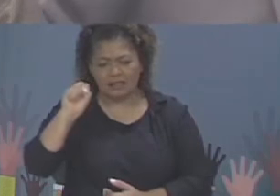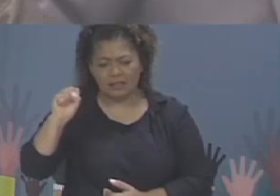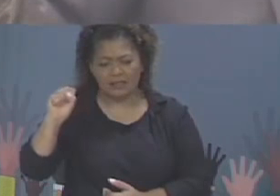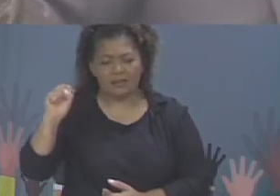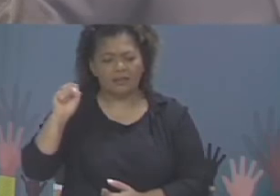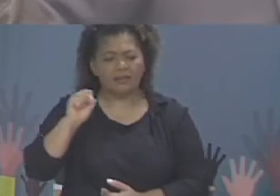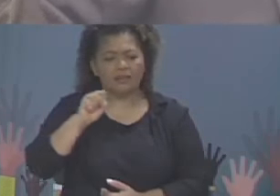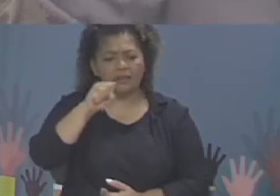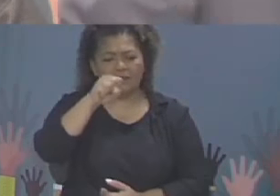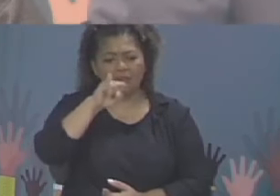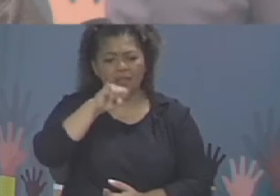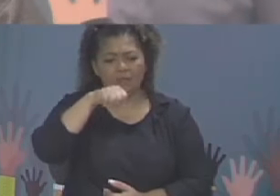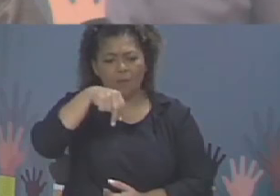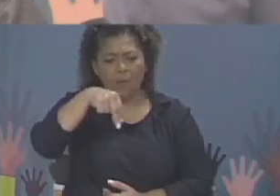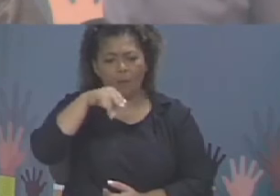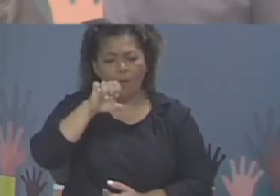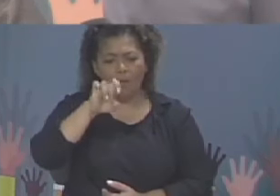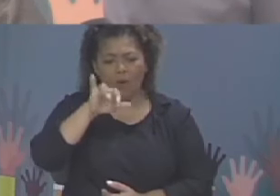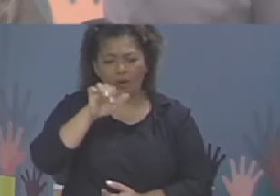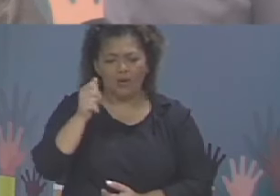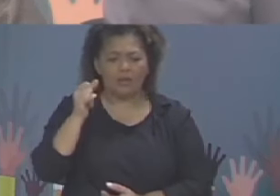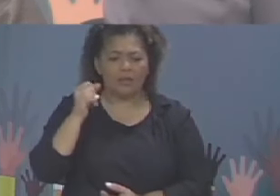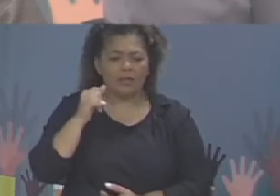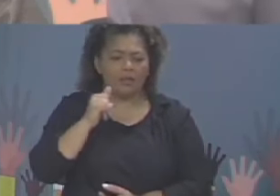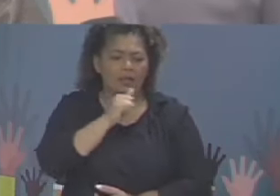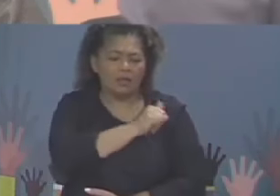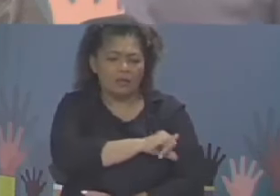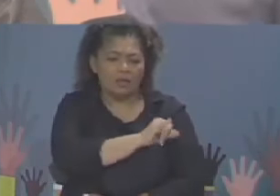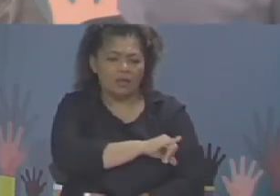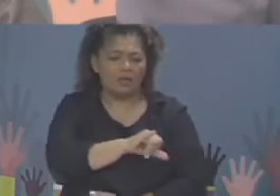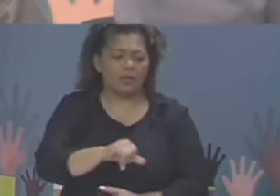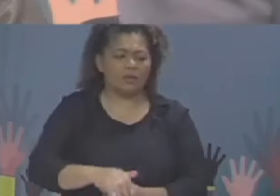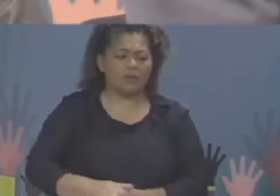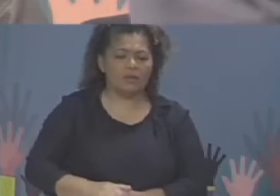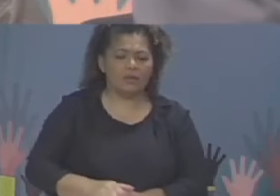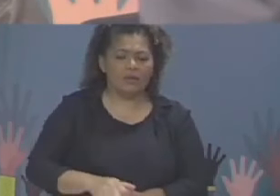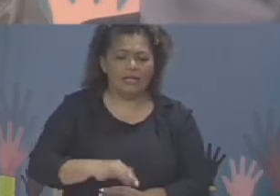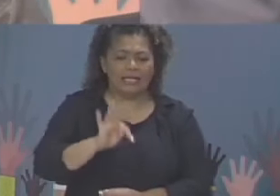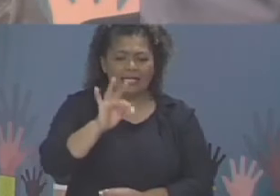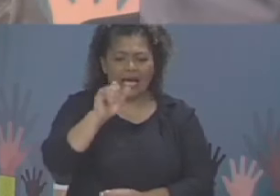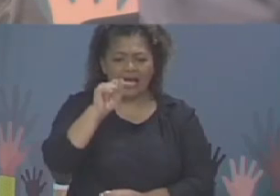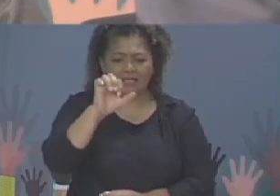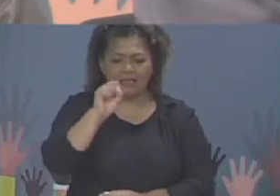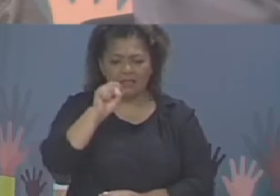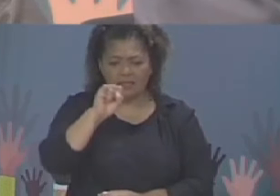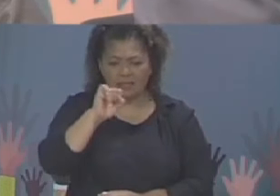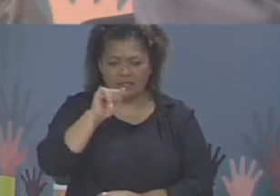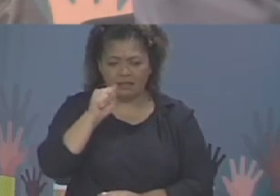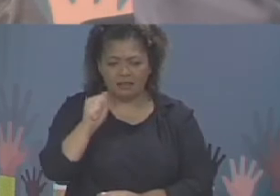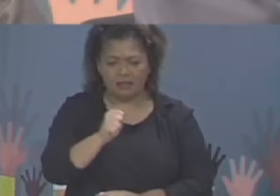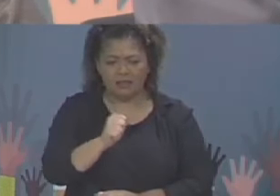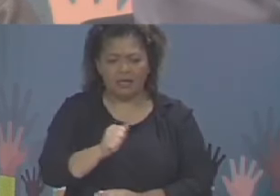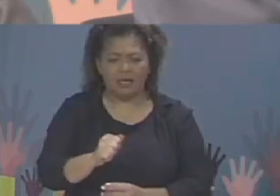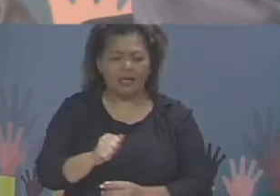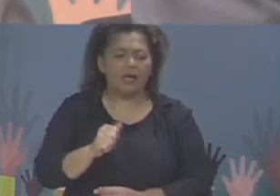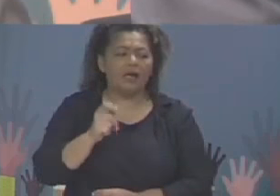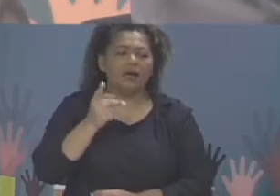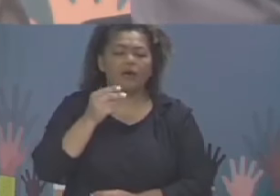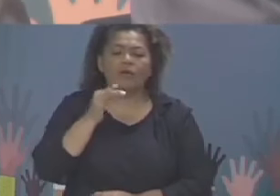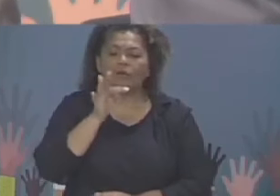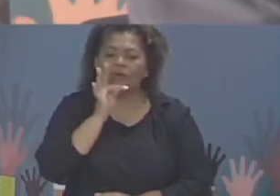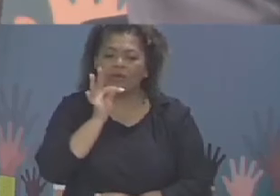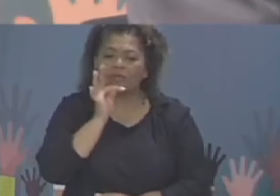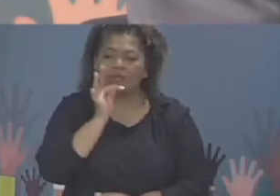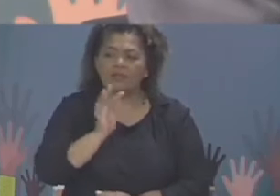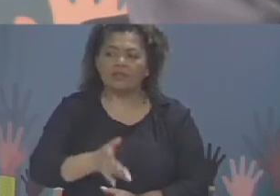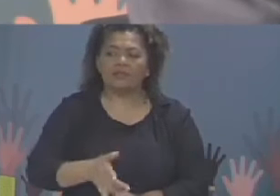Simone Biangolino, do Rio de Janeiro, o Tássio, de Tocantins, a Madi, do Acre, a Gene, do Rio Grande do Sul também, e a Edna, de